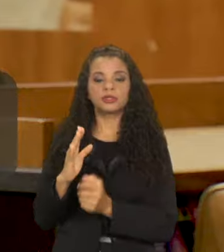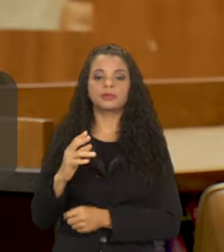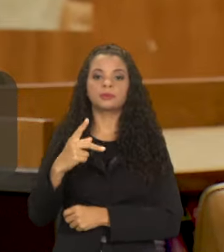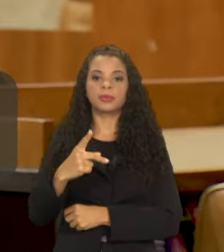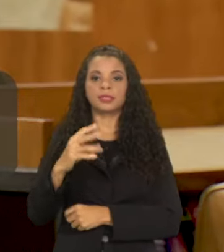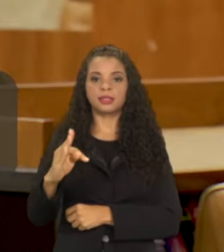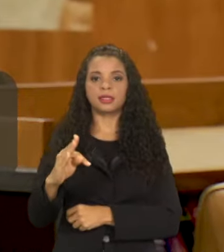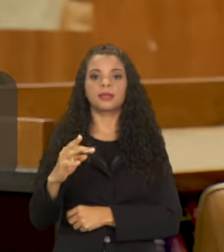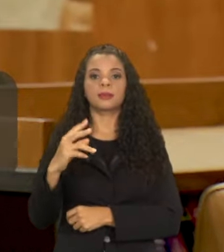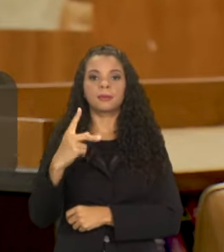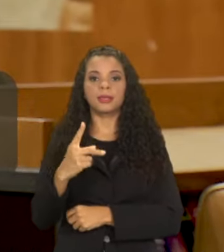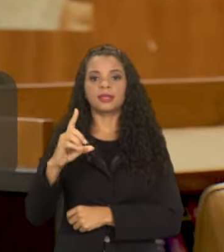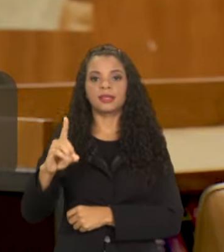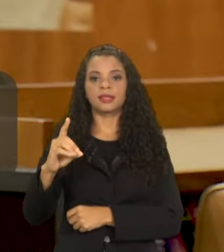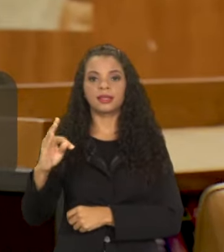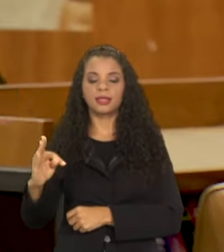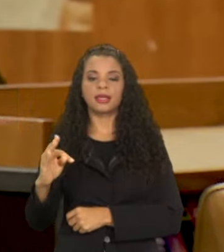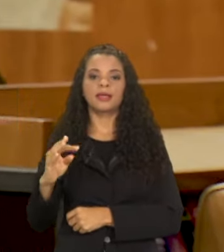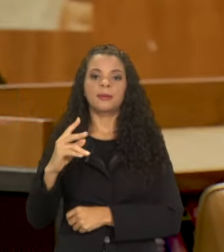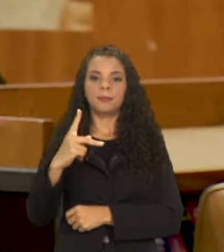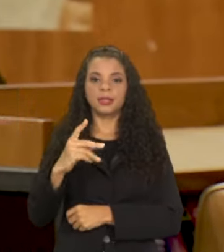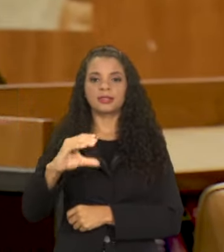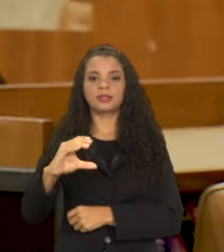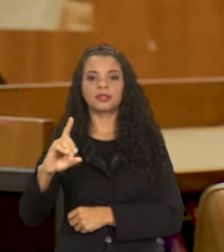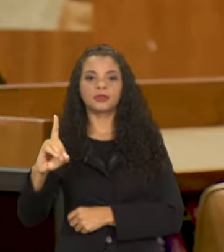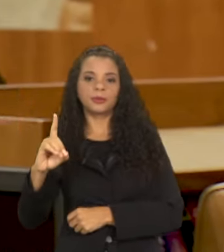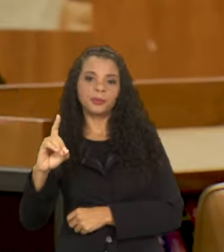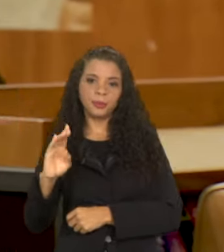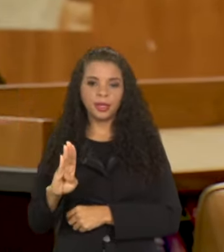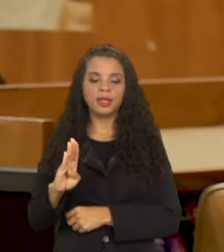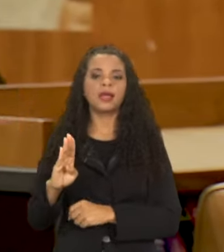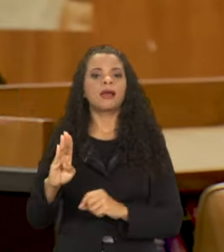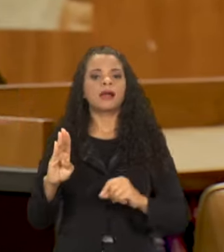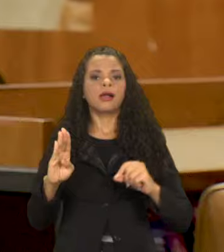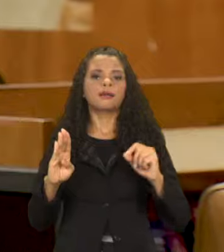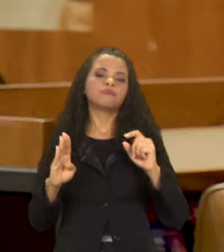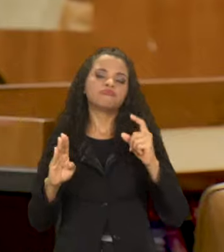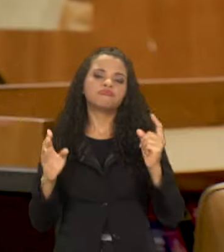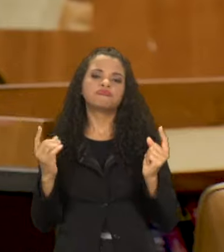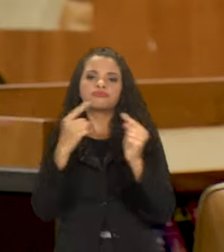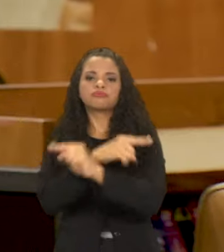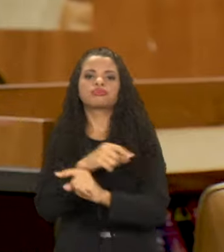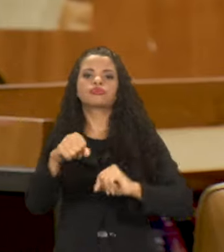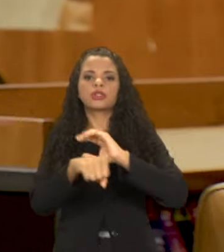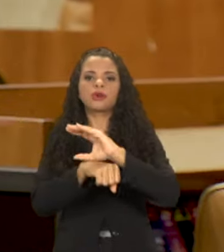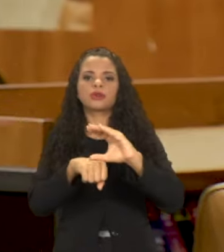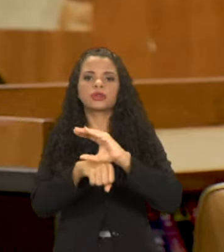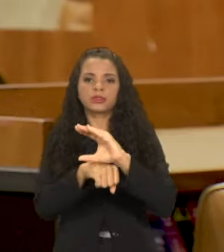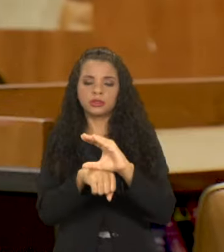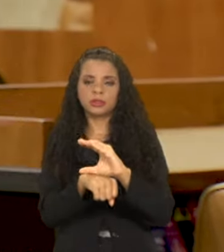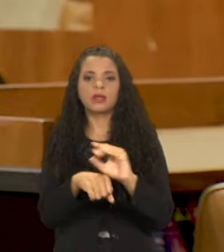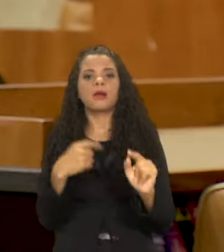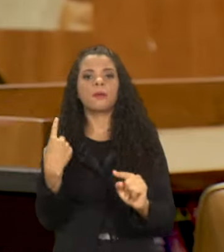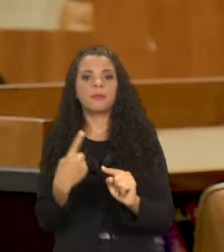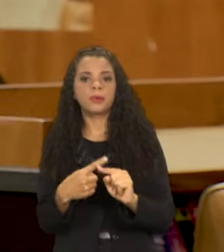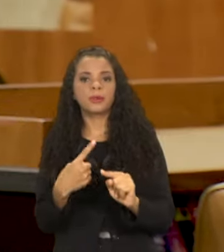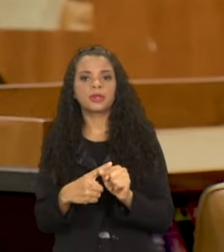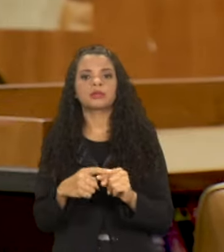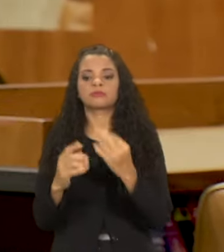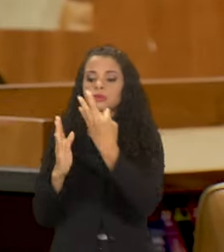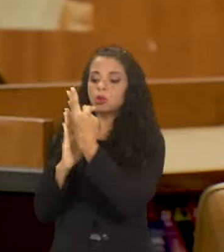PSB, questionam essa alteração no Supremo, alegando inconstitucionalidade formal, já que o texto promulgado